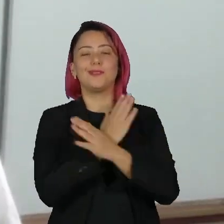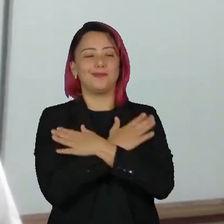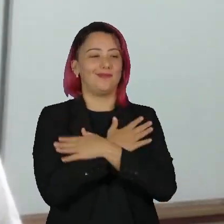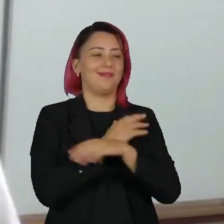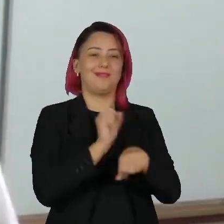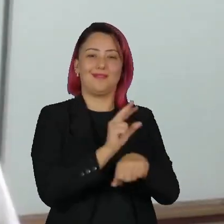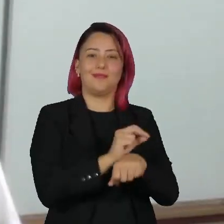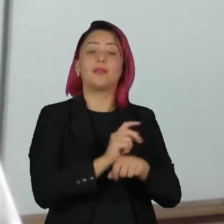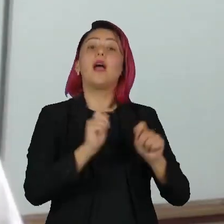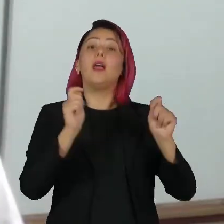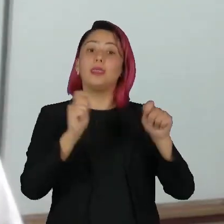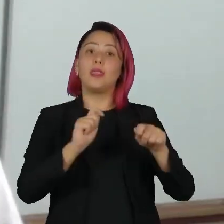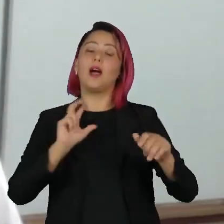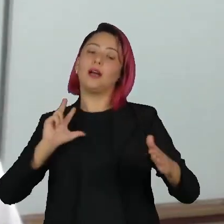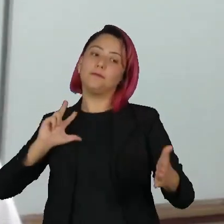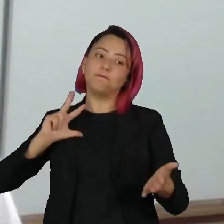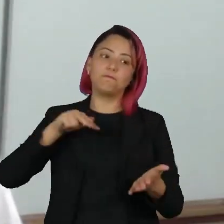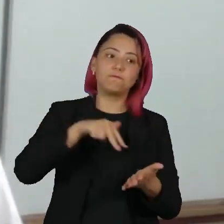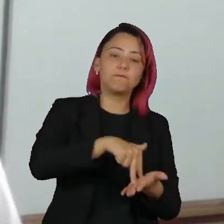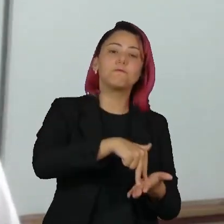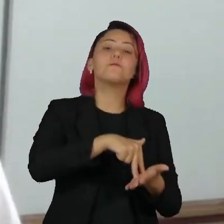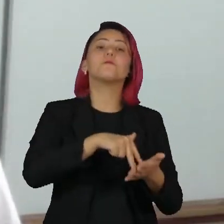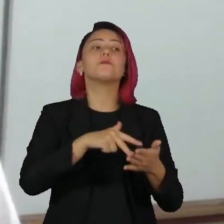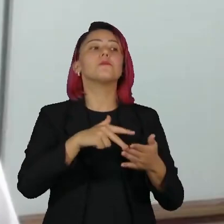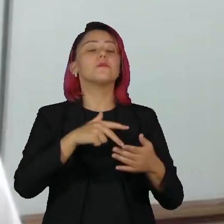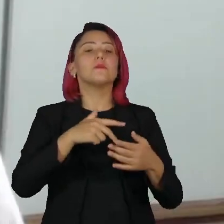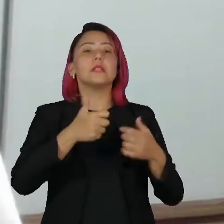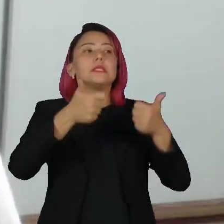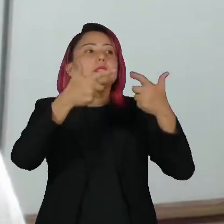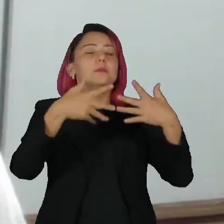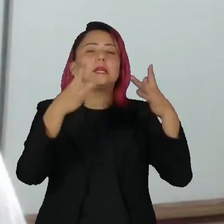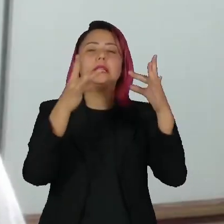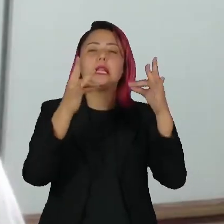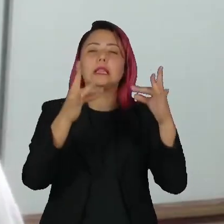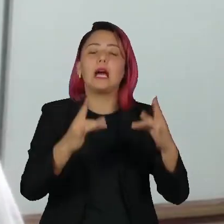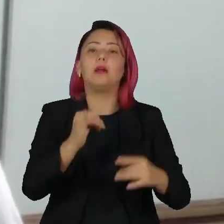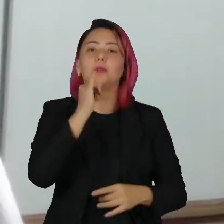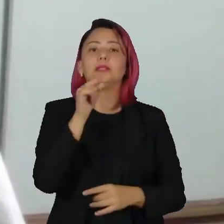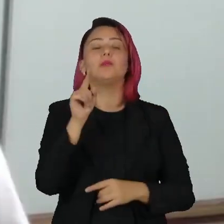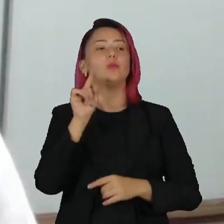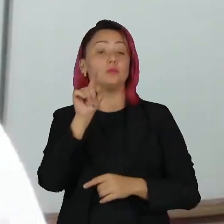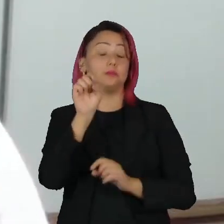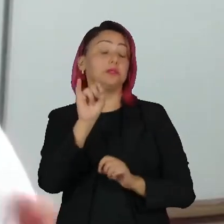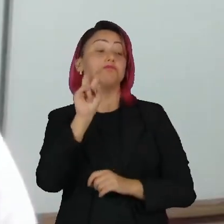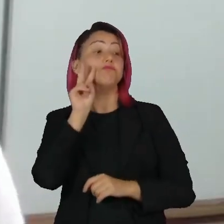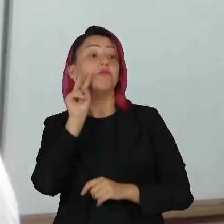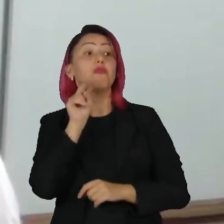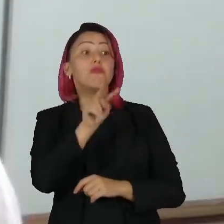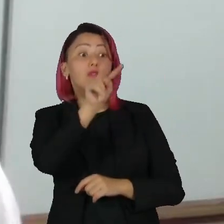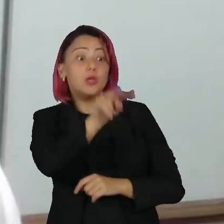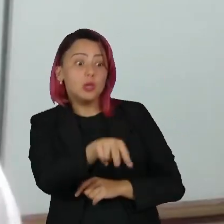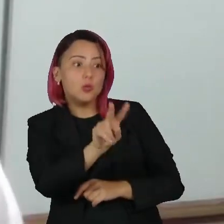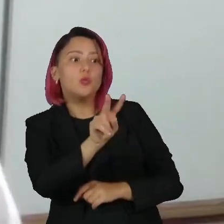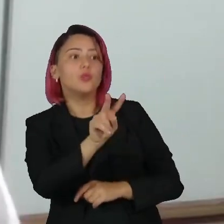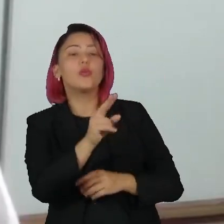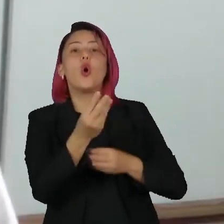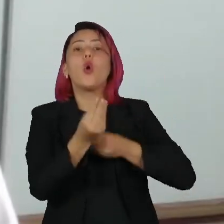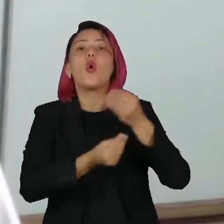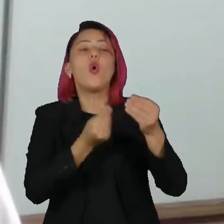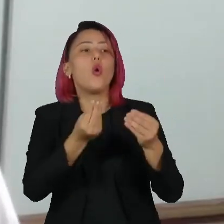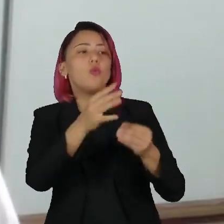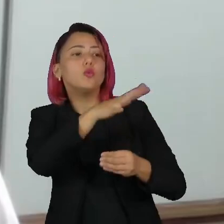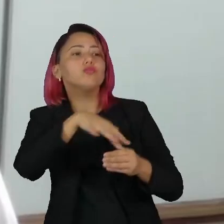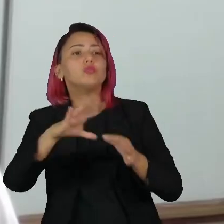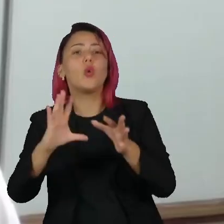denúncia qualificada, colocando todas as informações, aonde se viu essa criança, em que contexto social ela